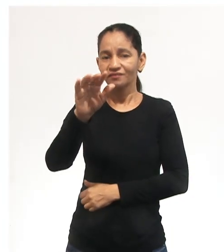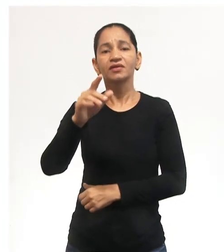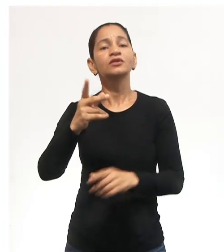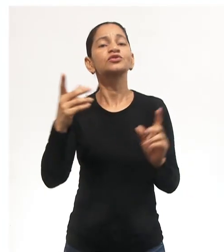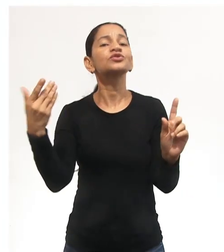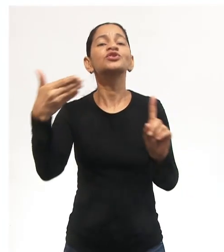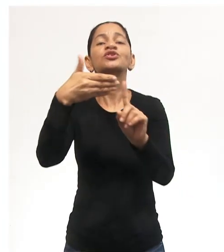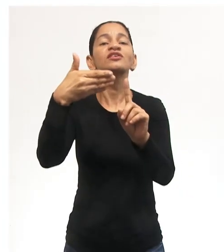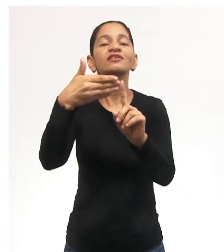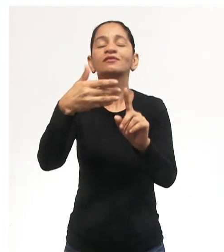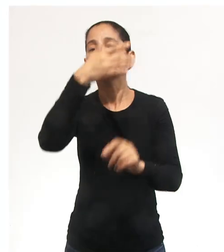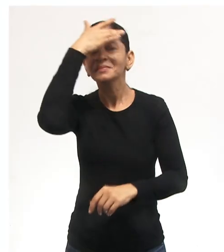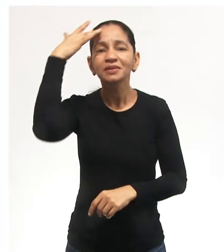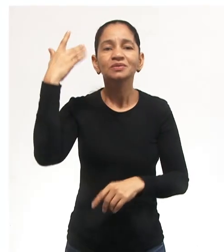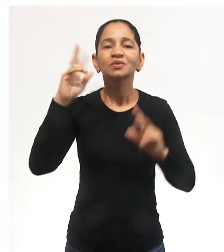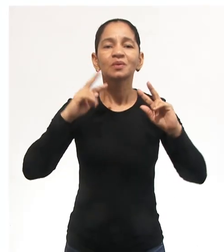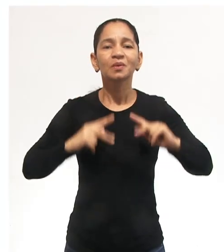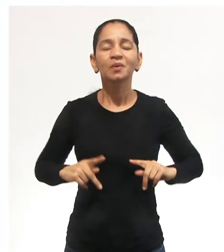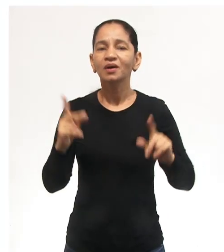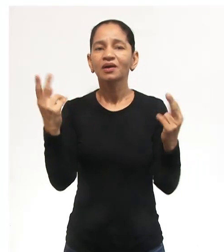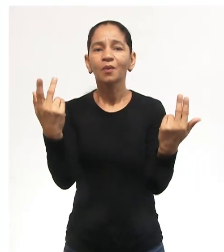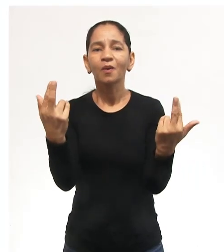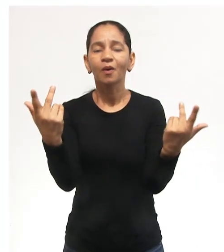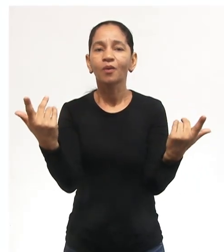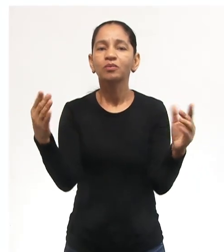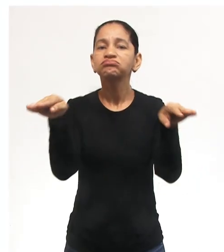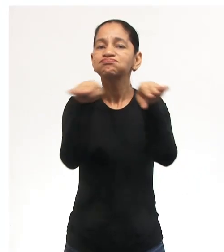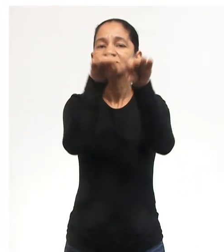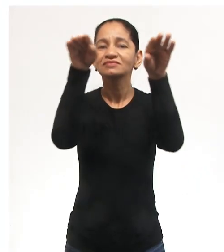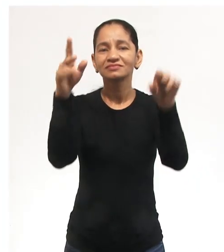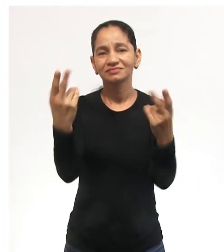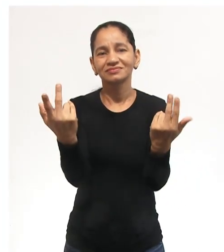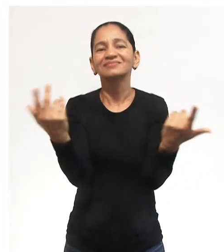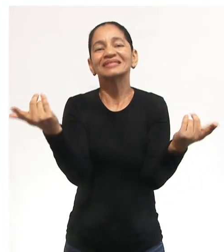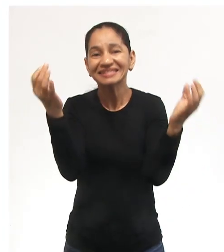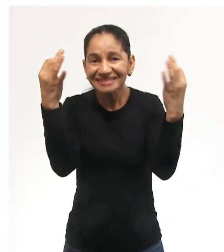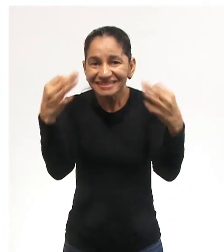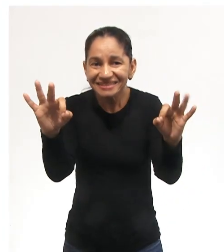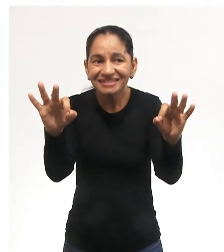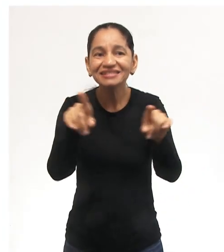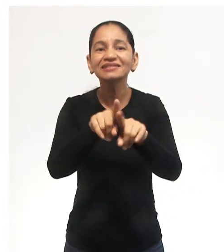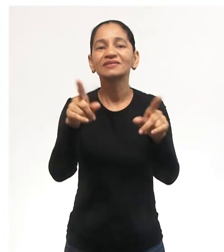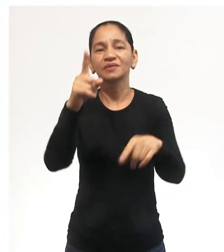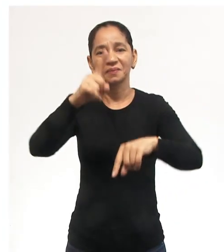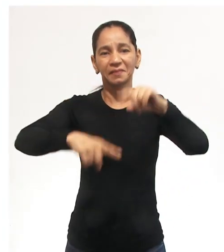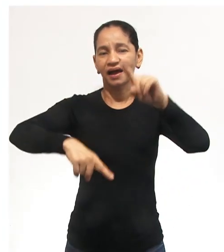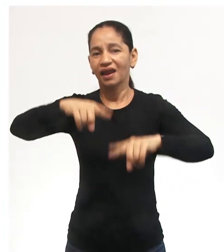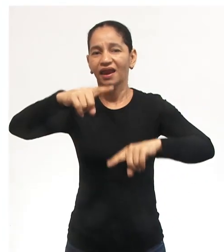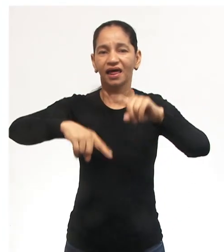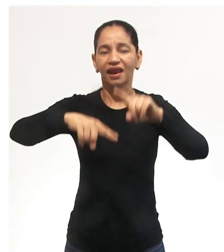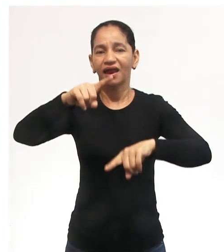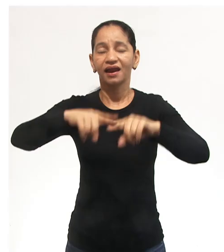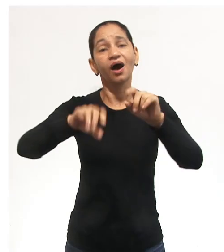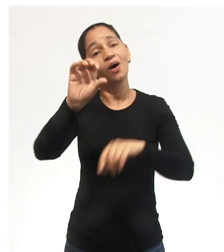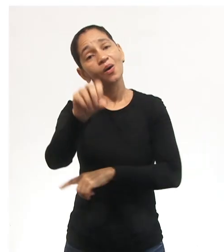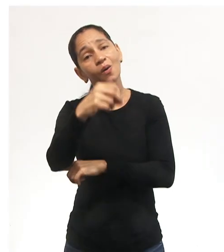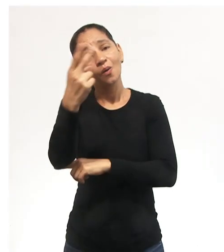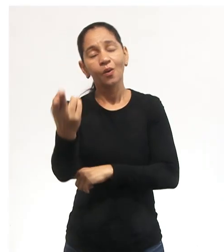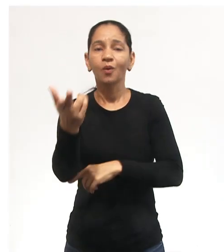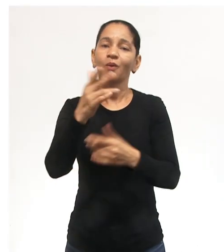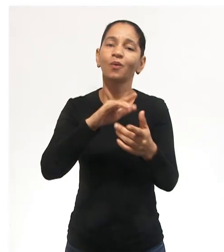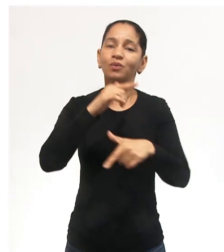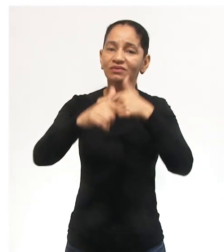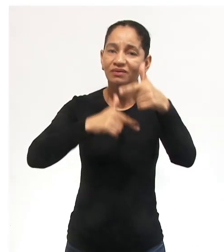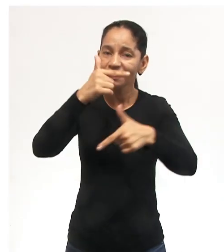próprios consumidores, nesse tipo de comércio eletrônico, vão vender produtos ou serviços diretamente entre